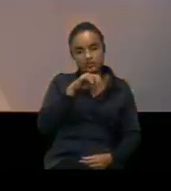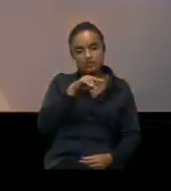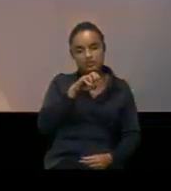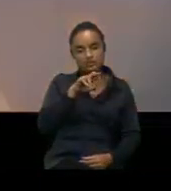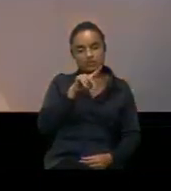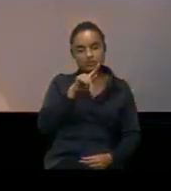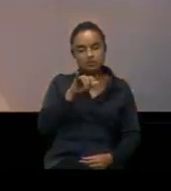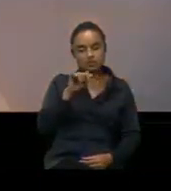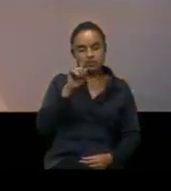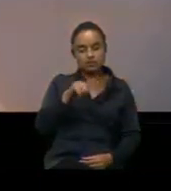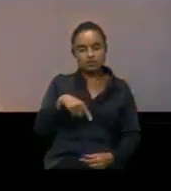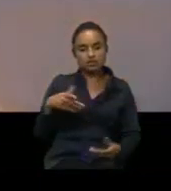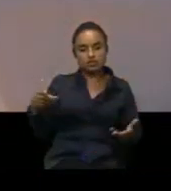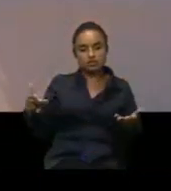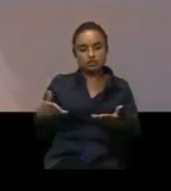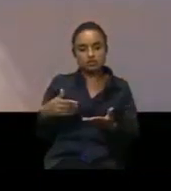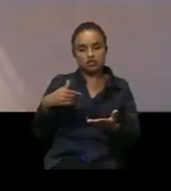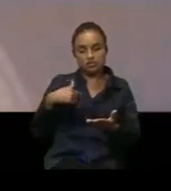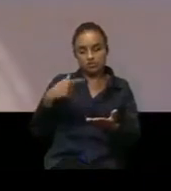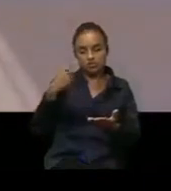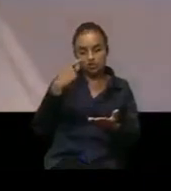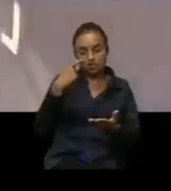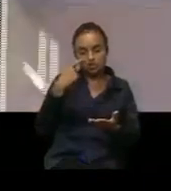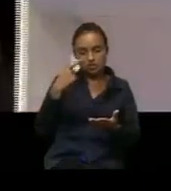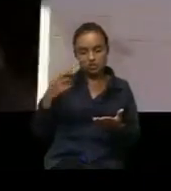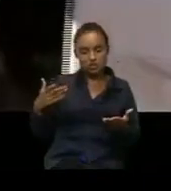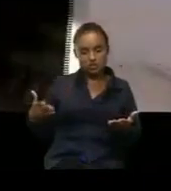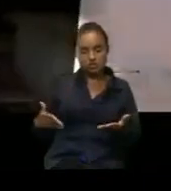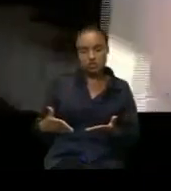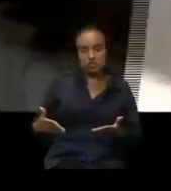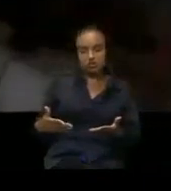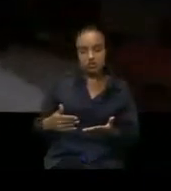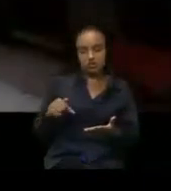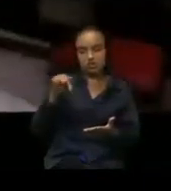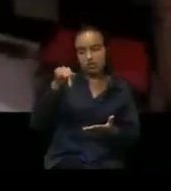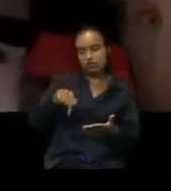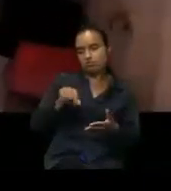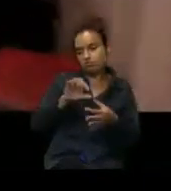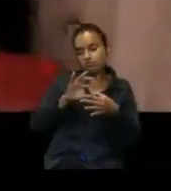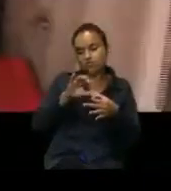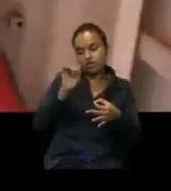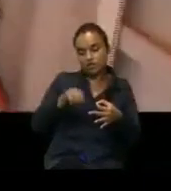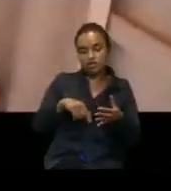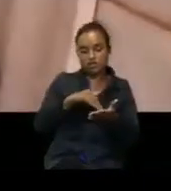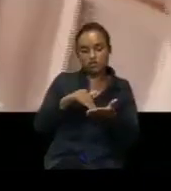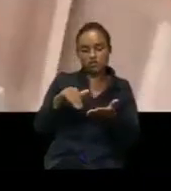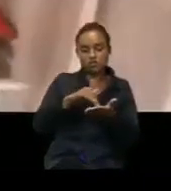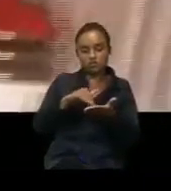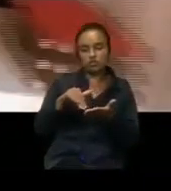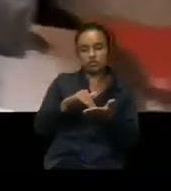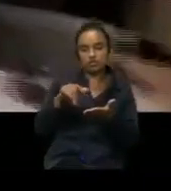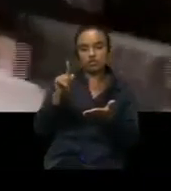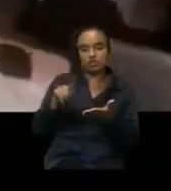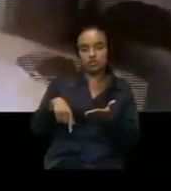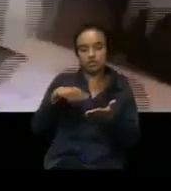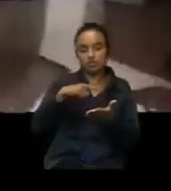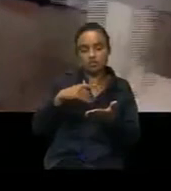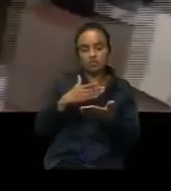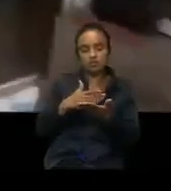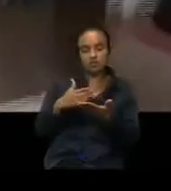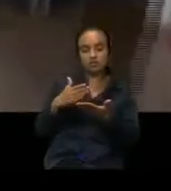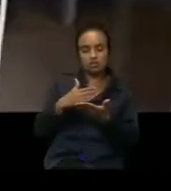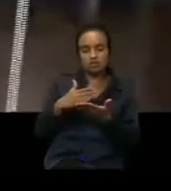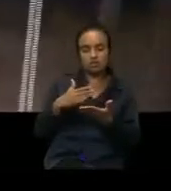ver cada item. Então, esse daí é o escritório. Então, escritório com algumas mesas, né, para o